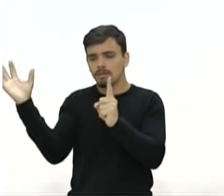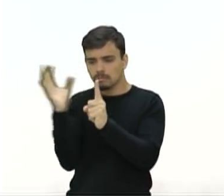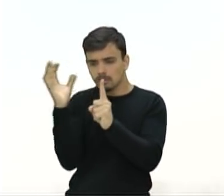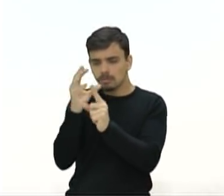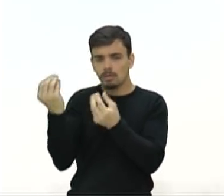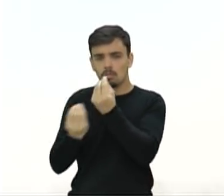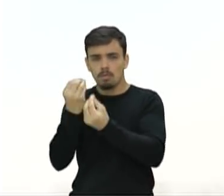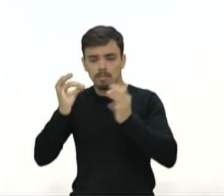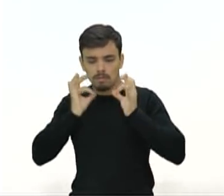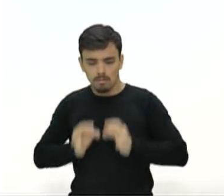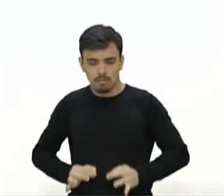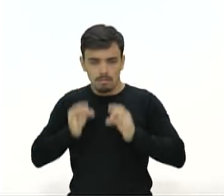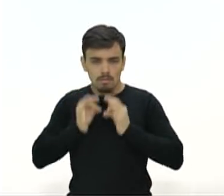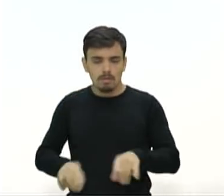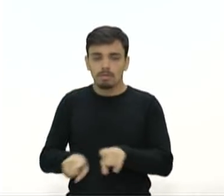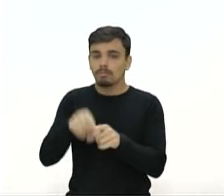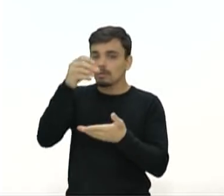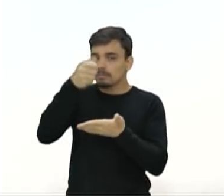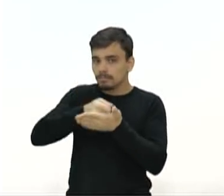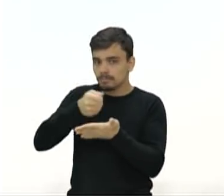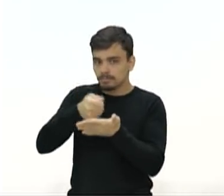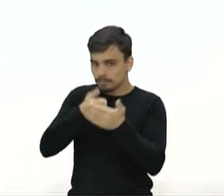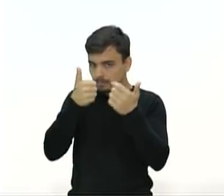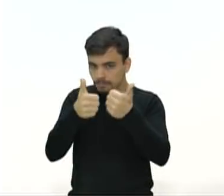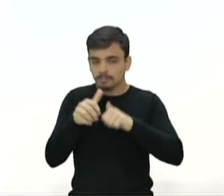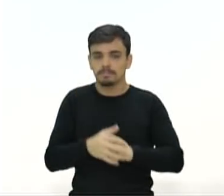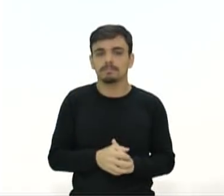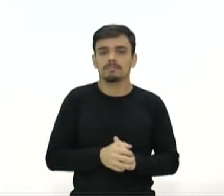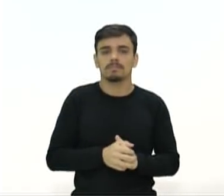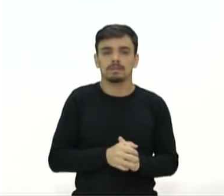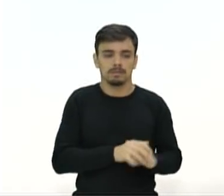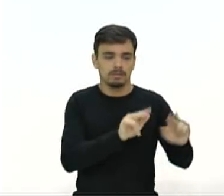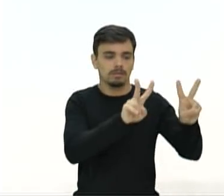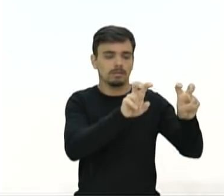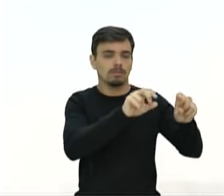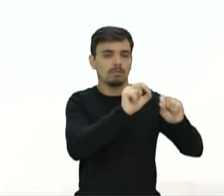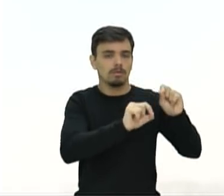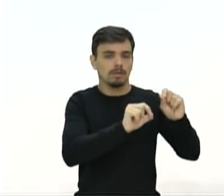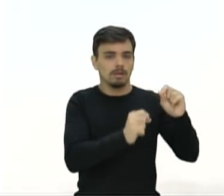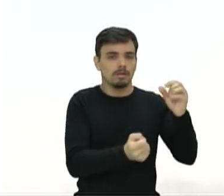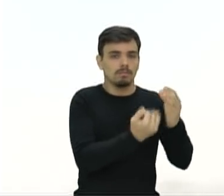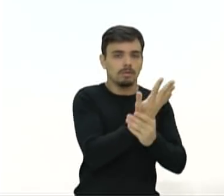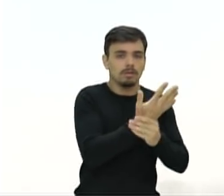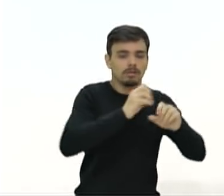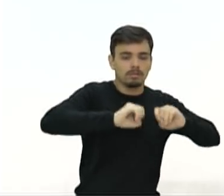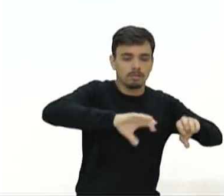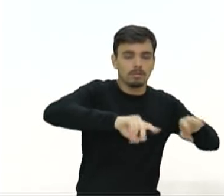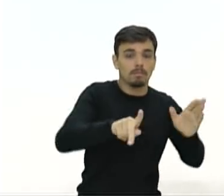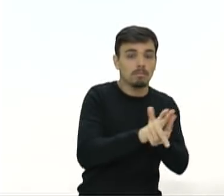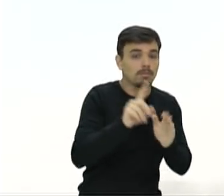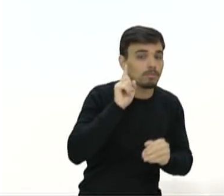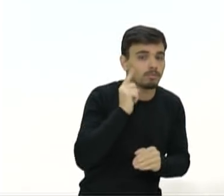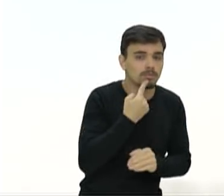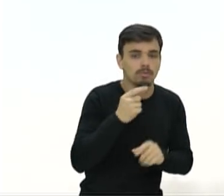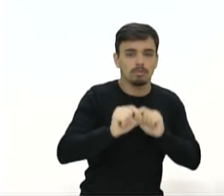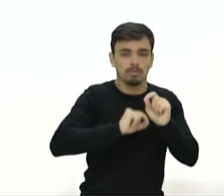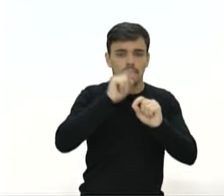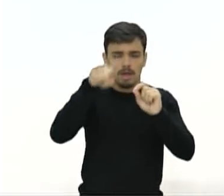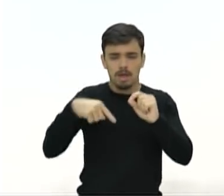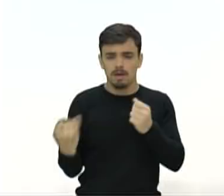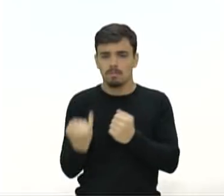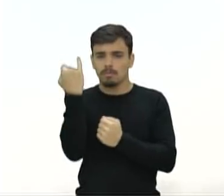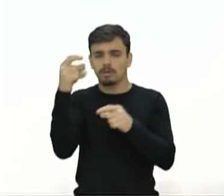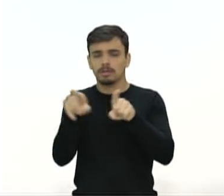com obrigações, com padrões, com os fatos sociais. O tema formação educacional de surdos é a importância da instituição social,